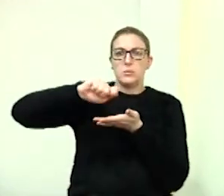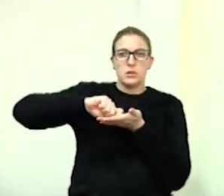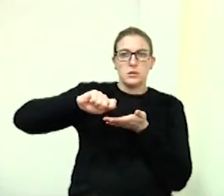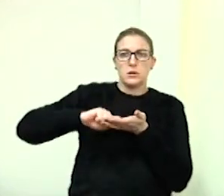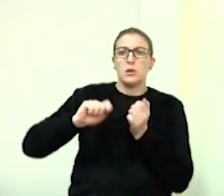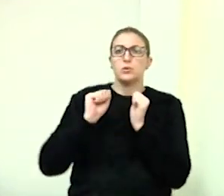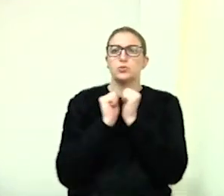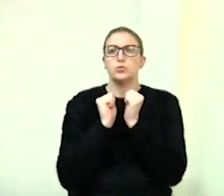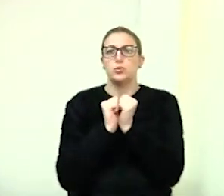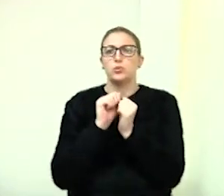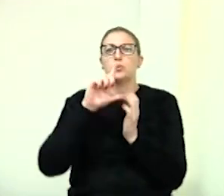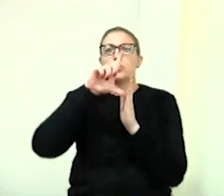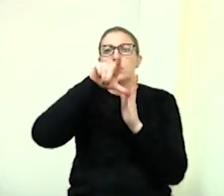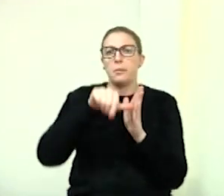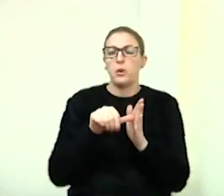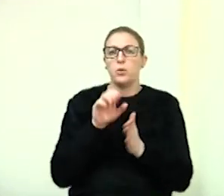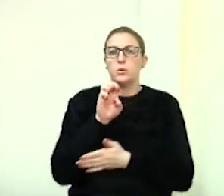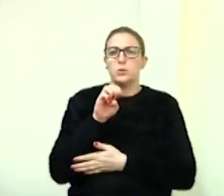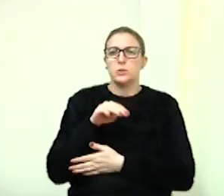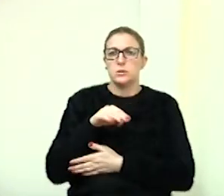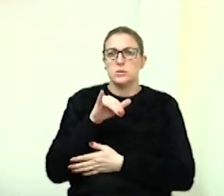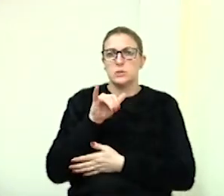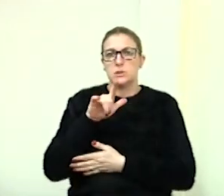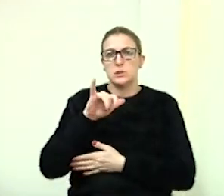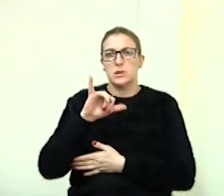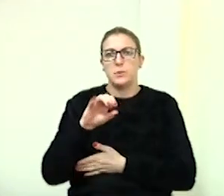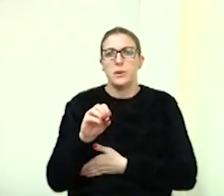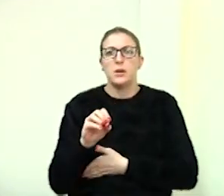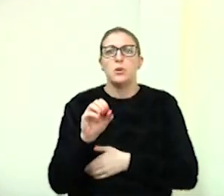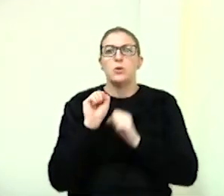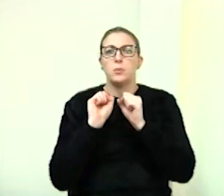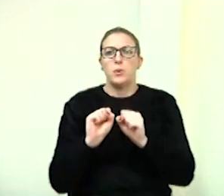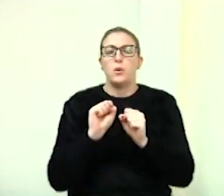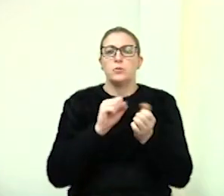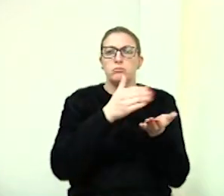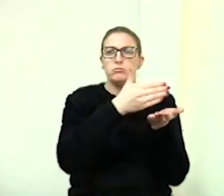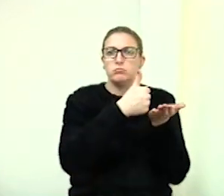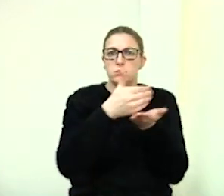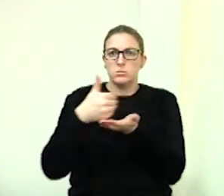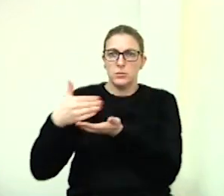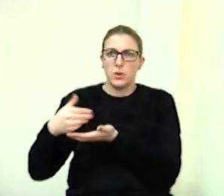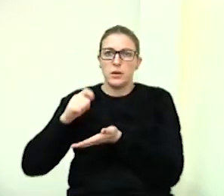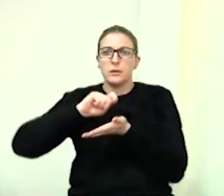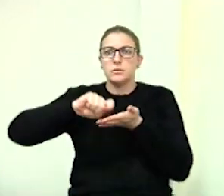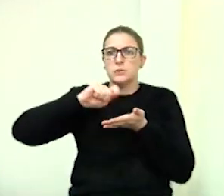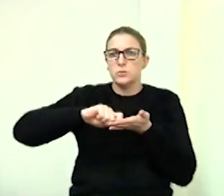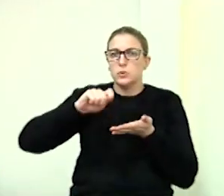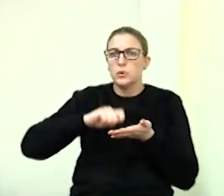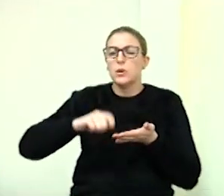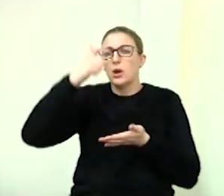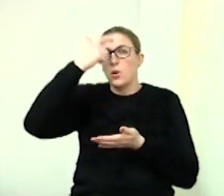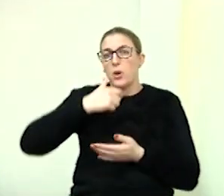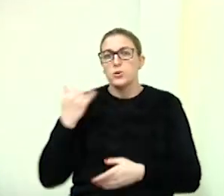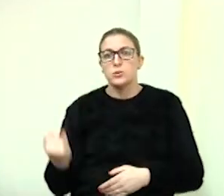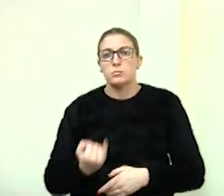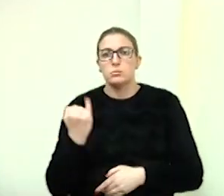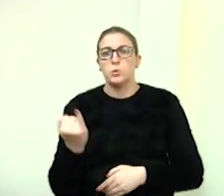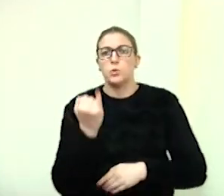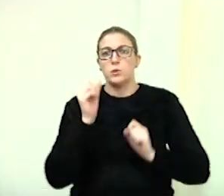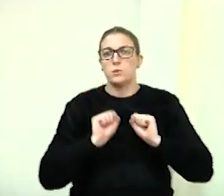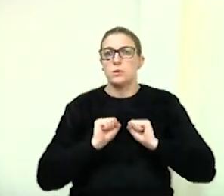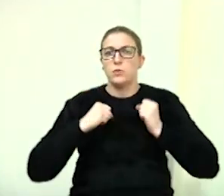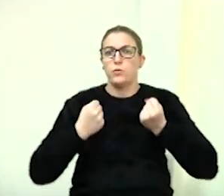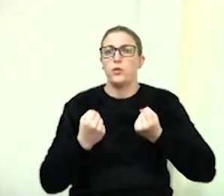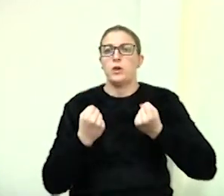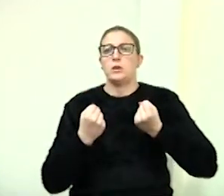porque entendemos que é um debate desta casa, de todos os vereadores, na defesa de Erexim, da região, da produção,